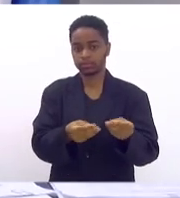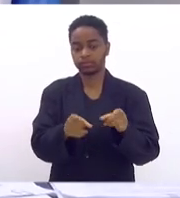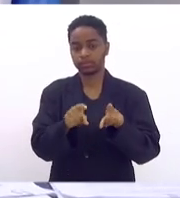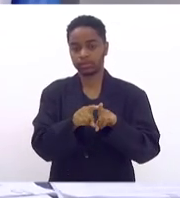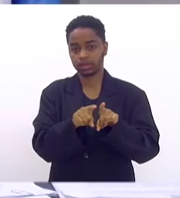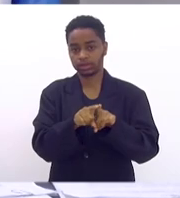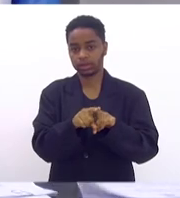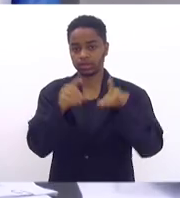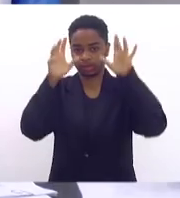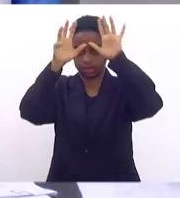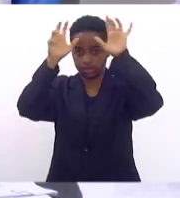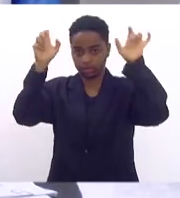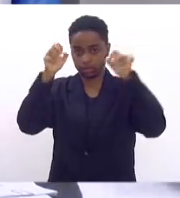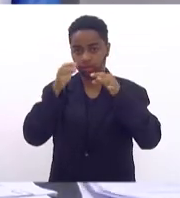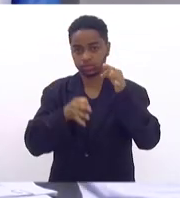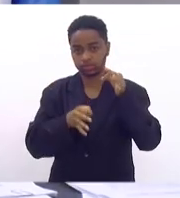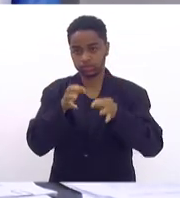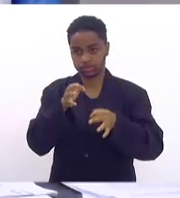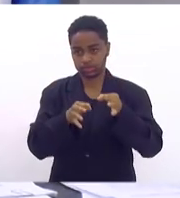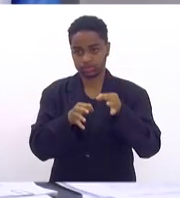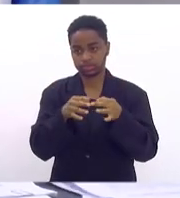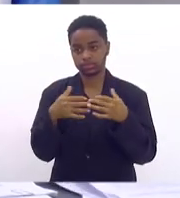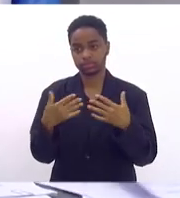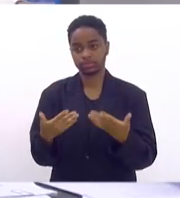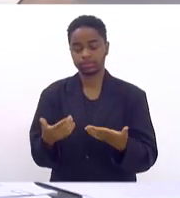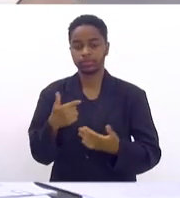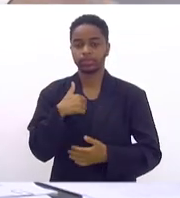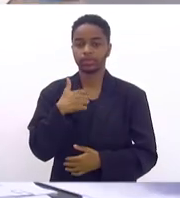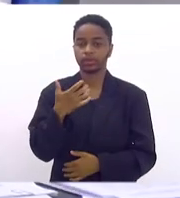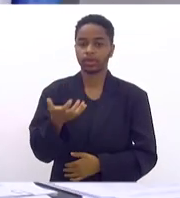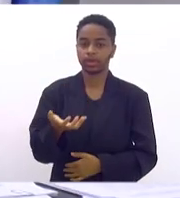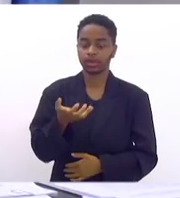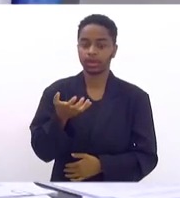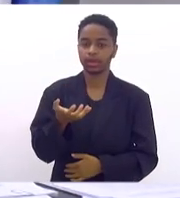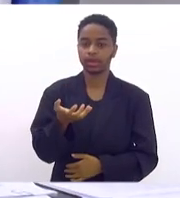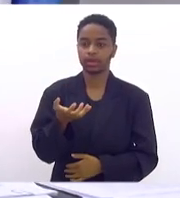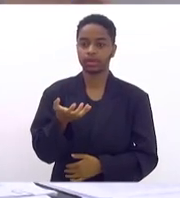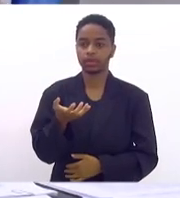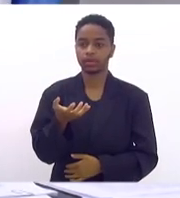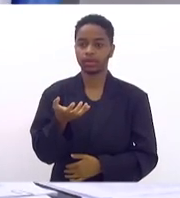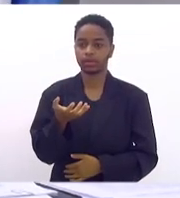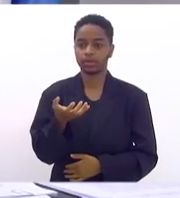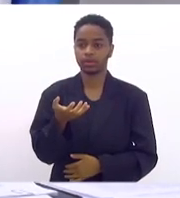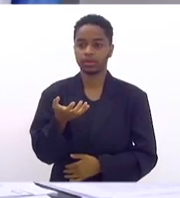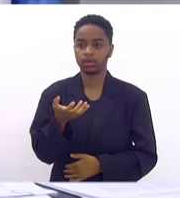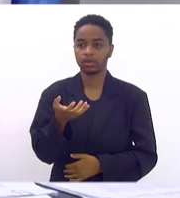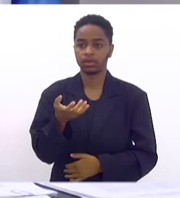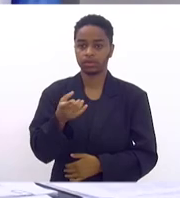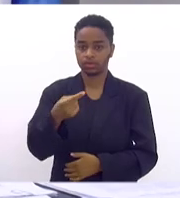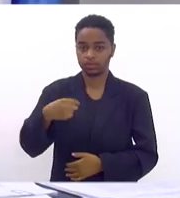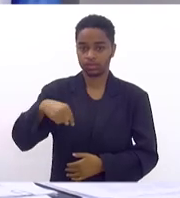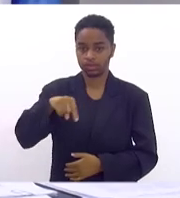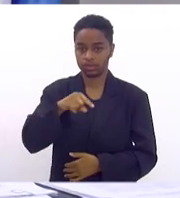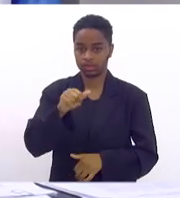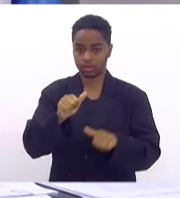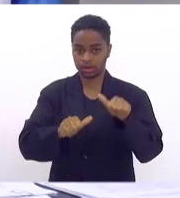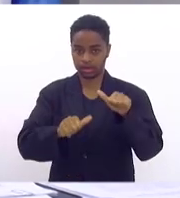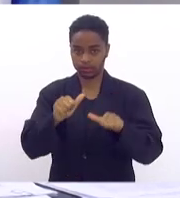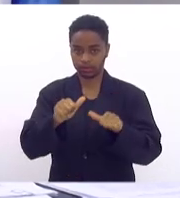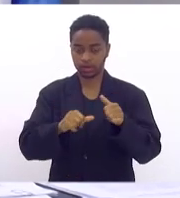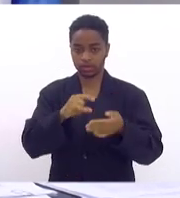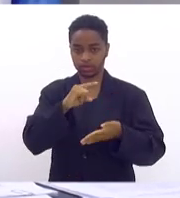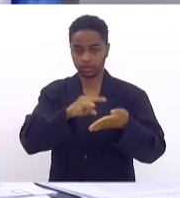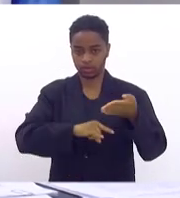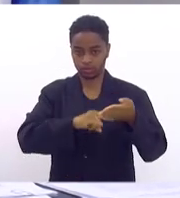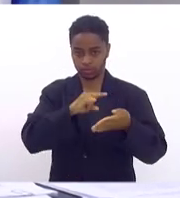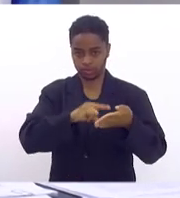também para o Tribunal de Justiça. Eu queria que os senhores avaliassem essa